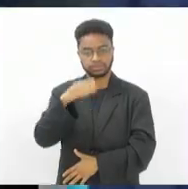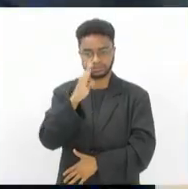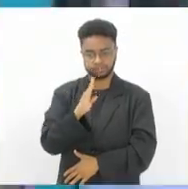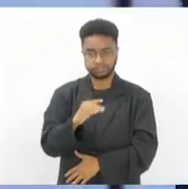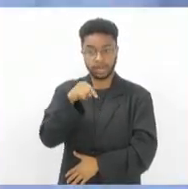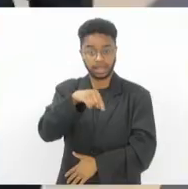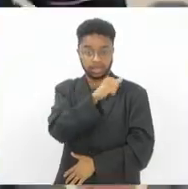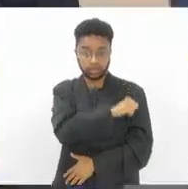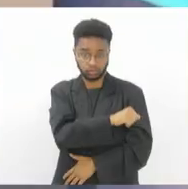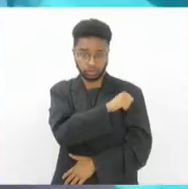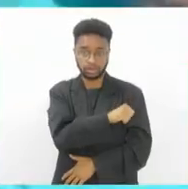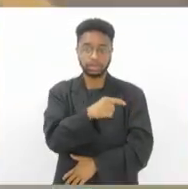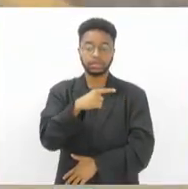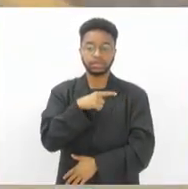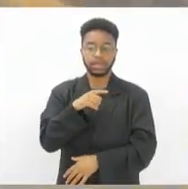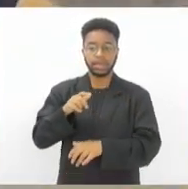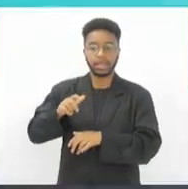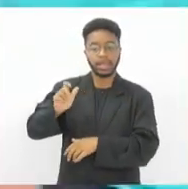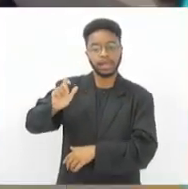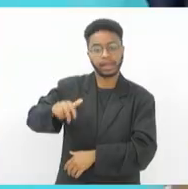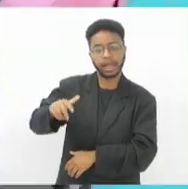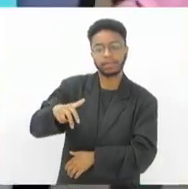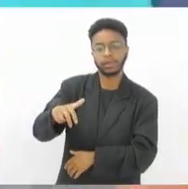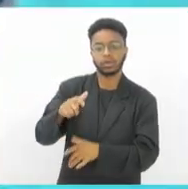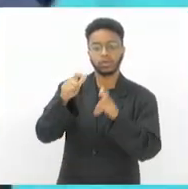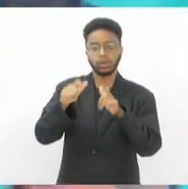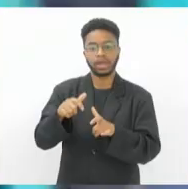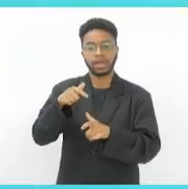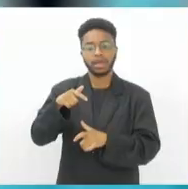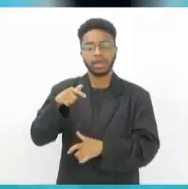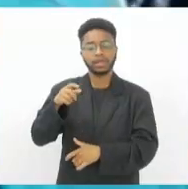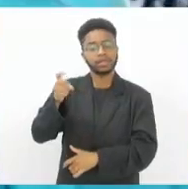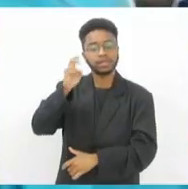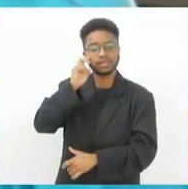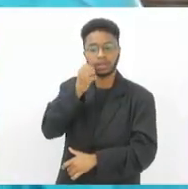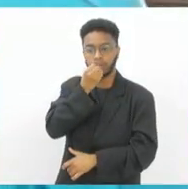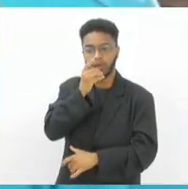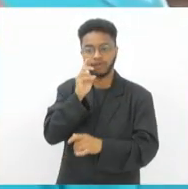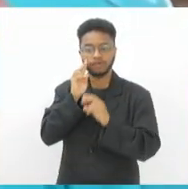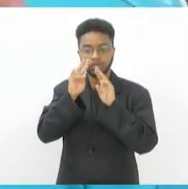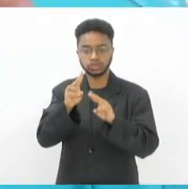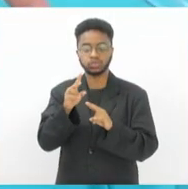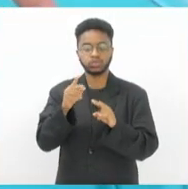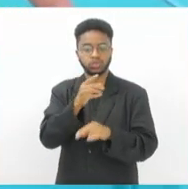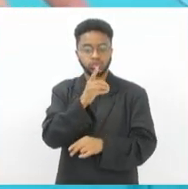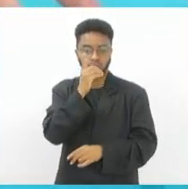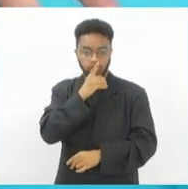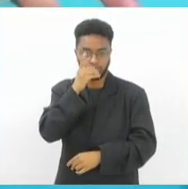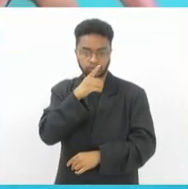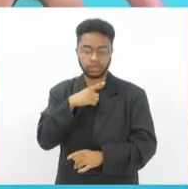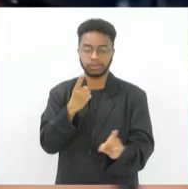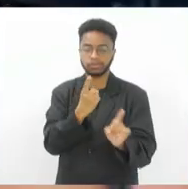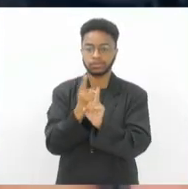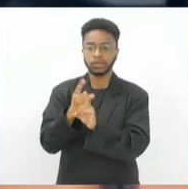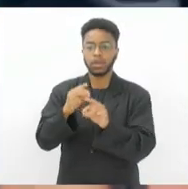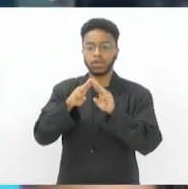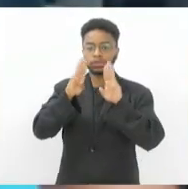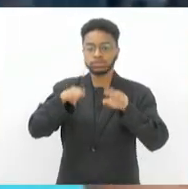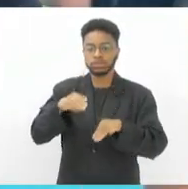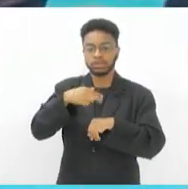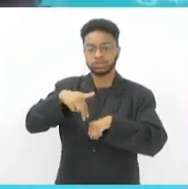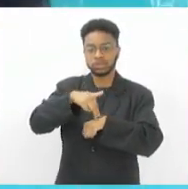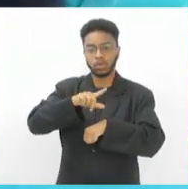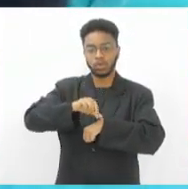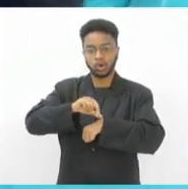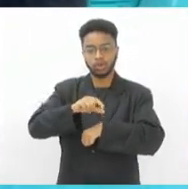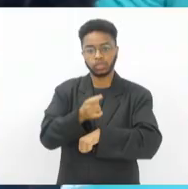Aqui no Rio de Janeiro, haverá uma caminhada na Quinta da Boa Vista neste domingo. O ponto de encontro é em frente ao Museu Nacional, às 9 da manhã.